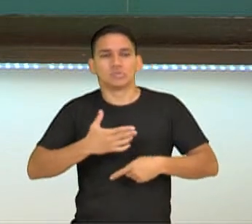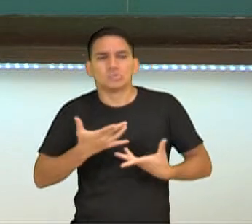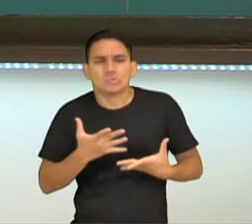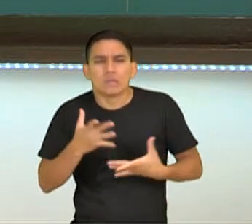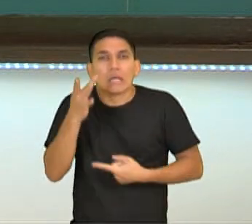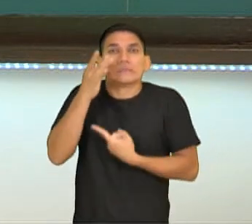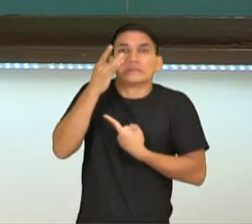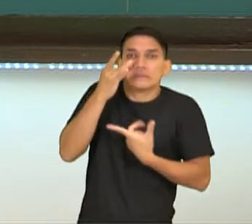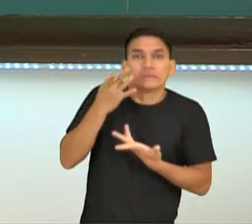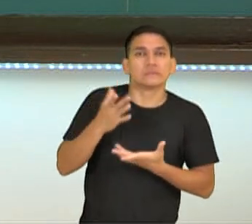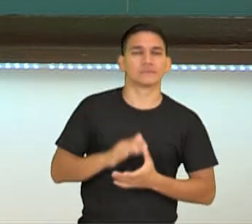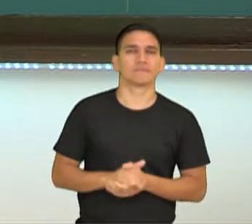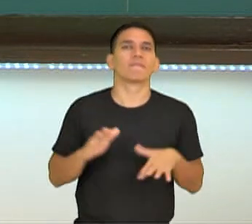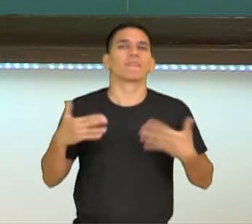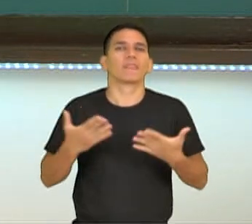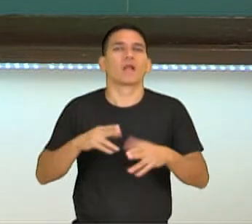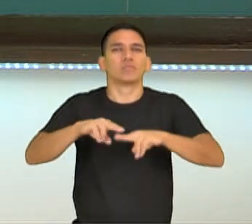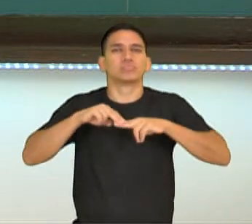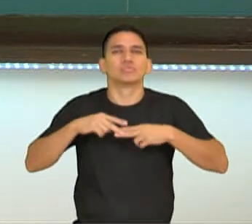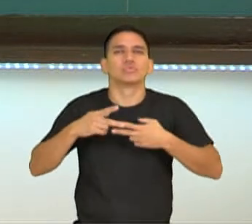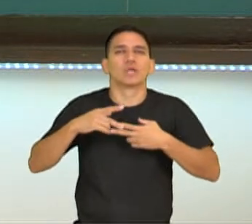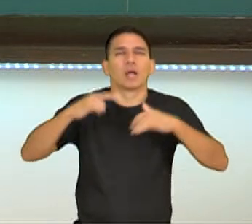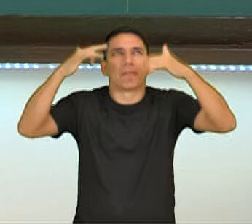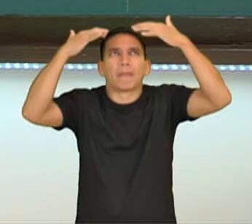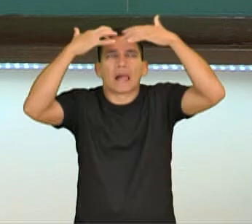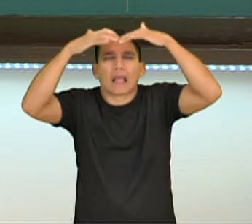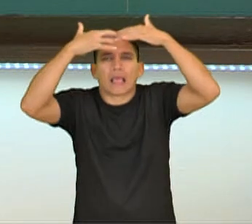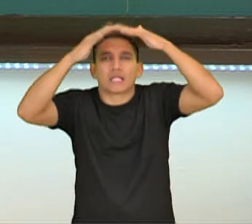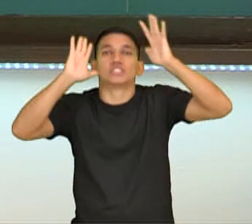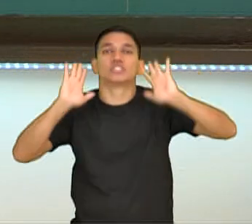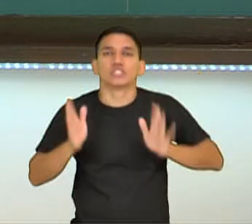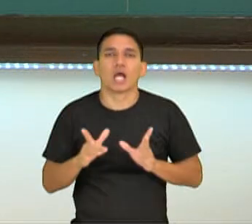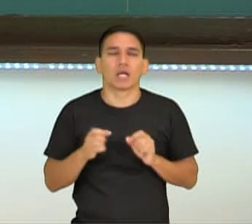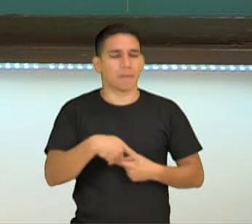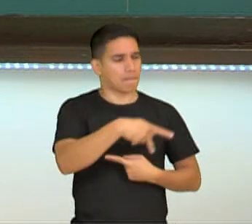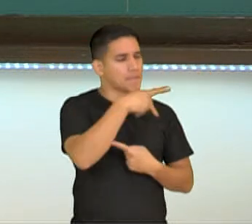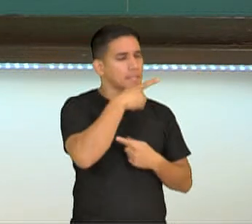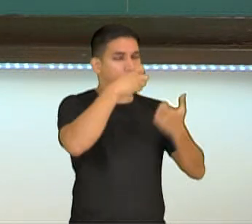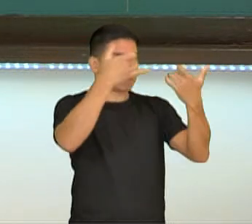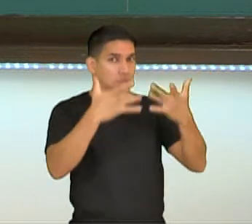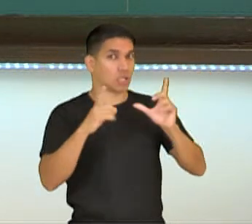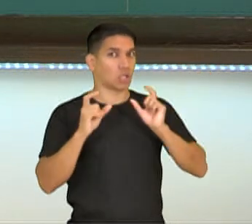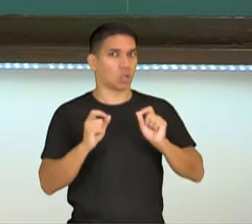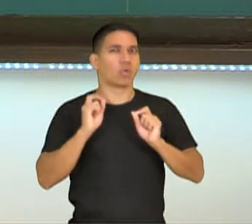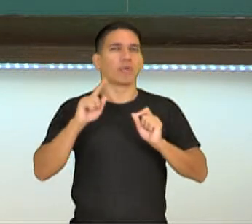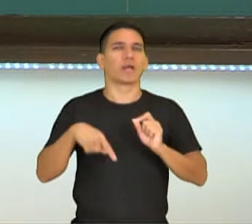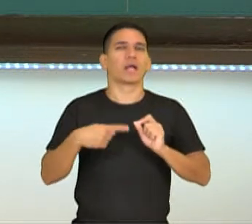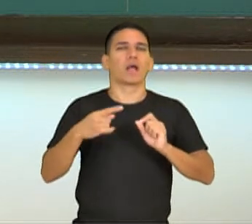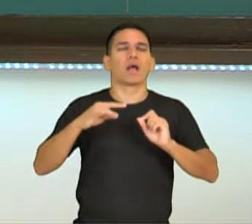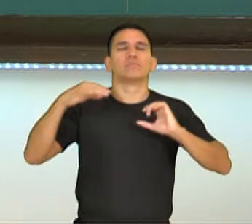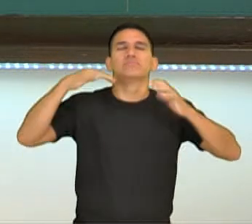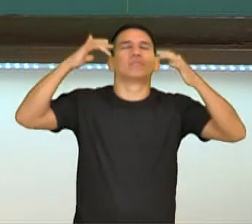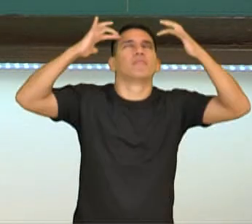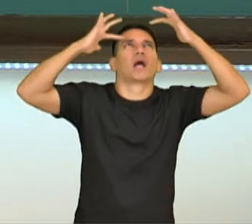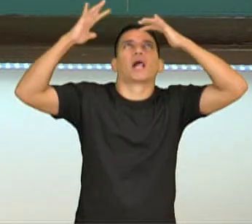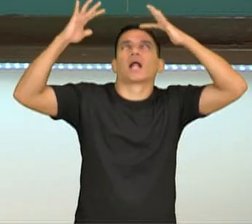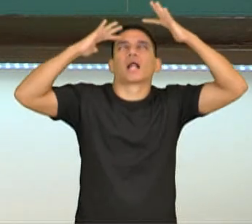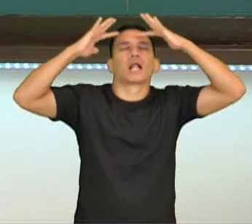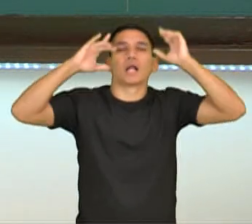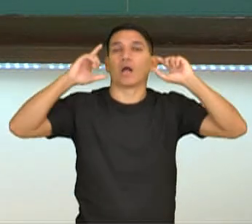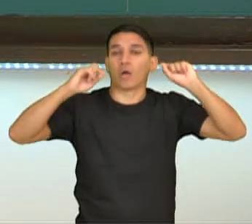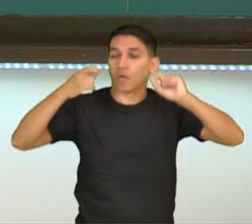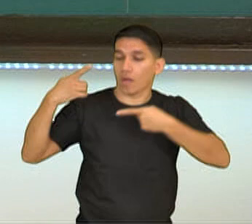Então, a realidade inteligível, que já era dita lá por Platão, né, que seria o mundo das ideias, aqui vai ter